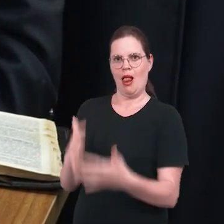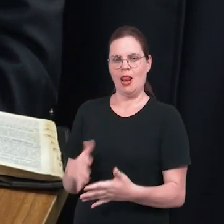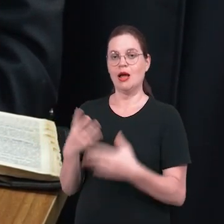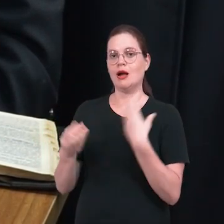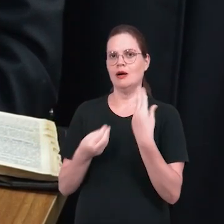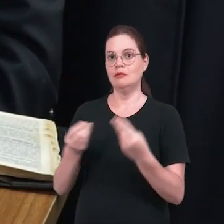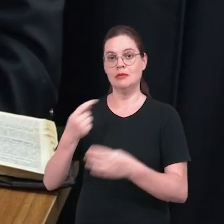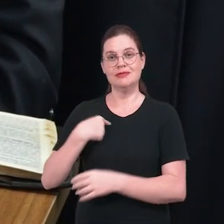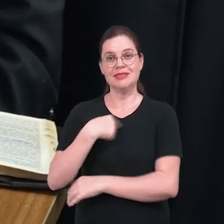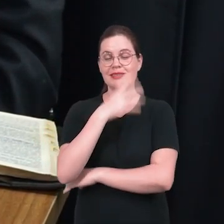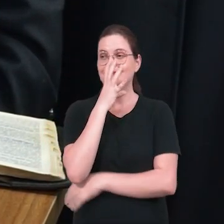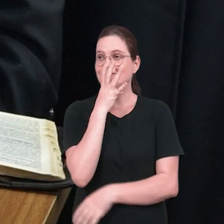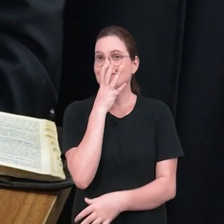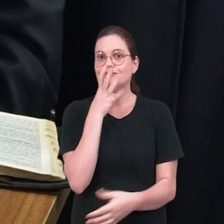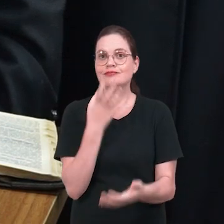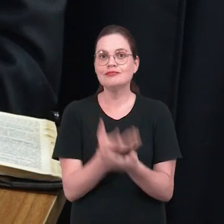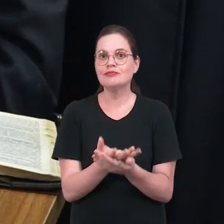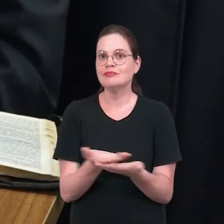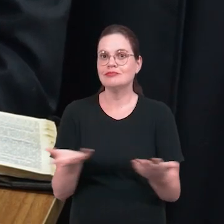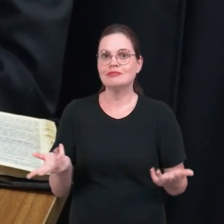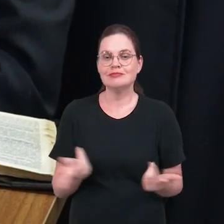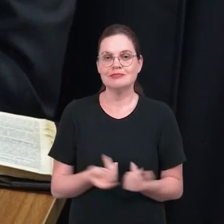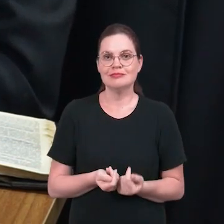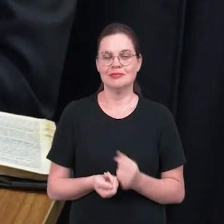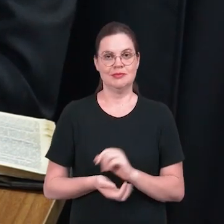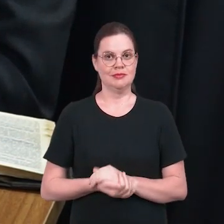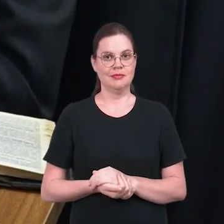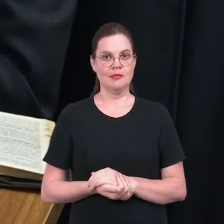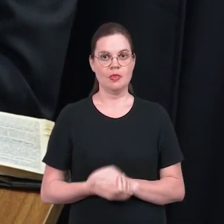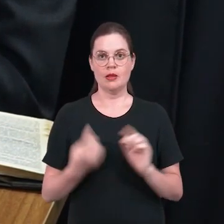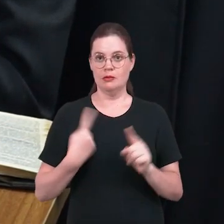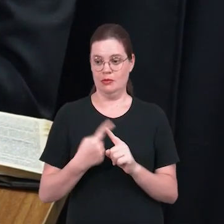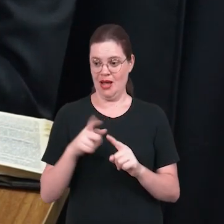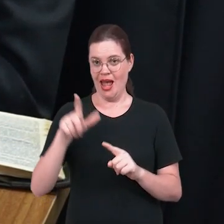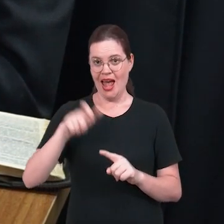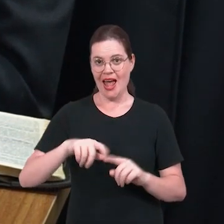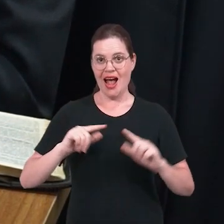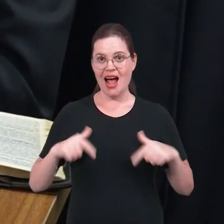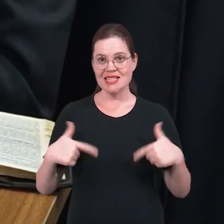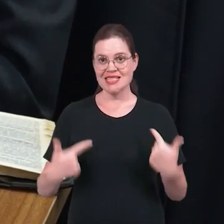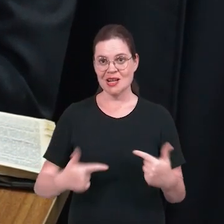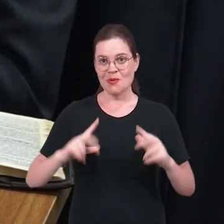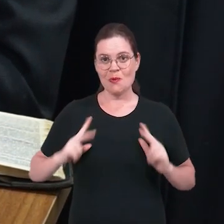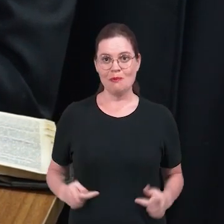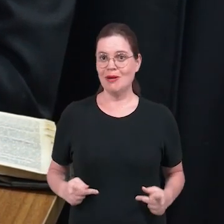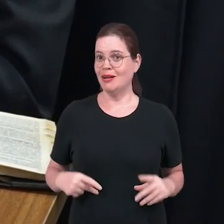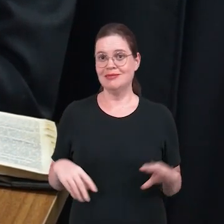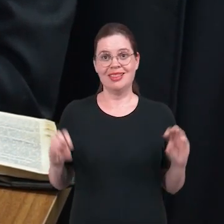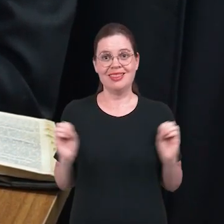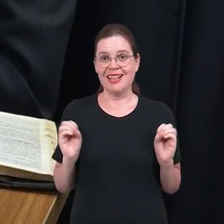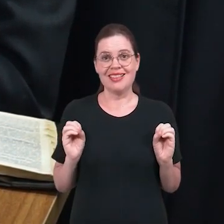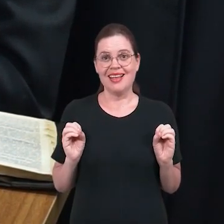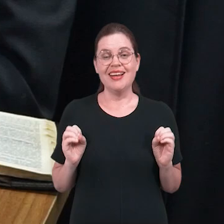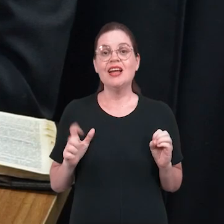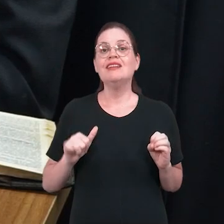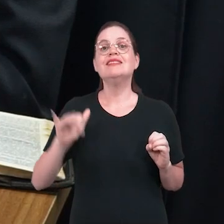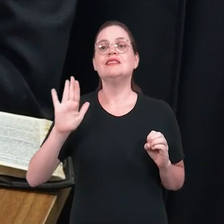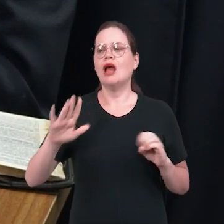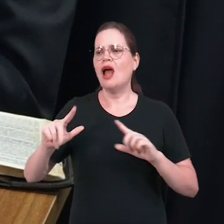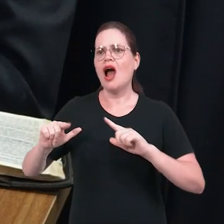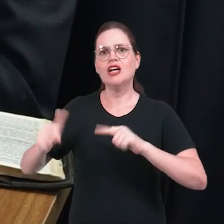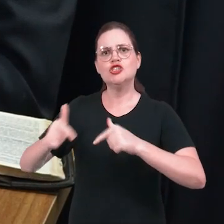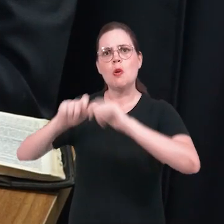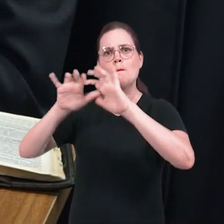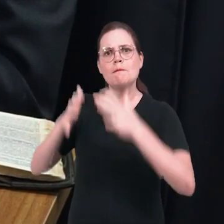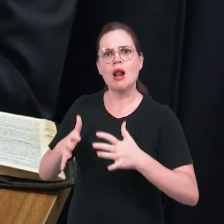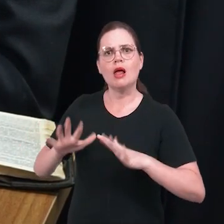algo de impressionante, porque você não vê ali a mão do homem em nada. O Espírito Santo fez tudo. O Senhor